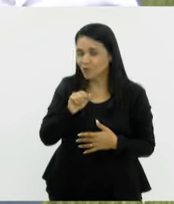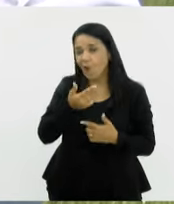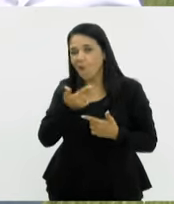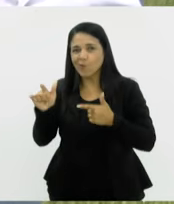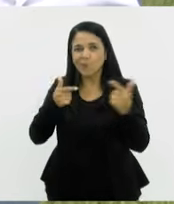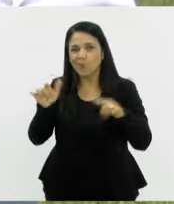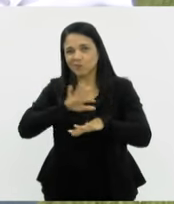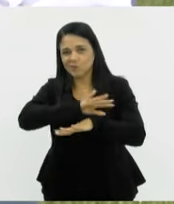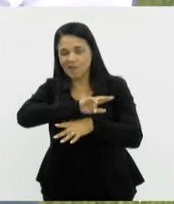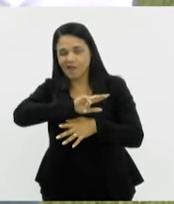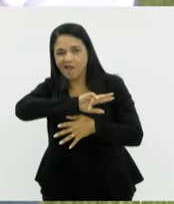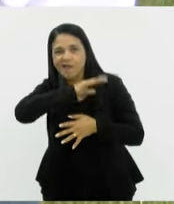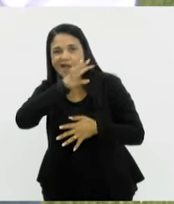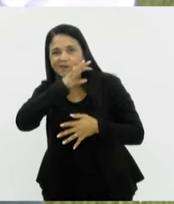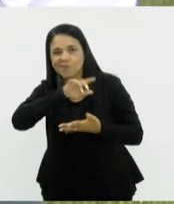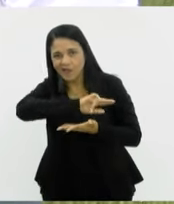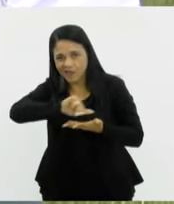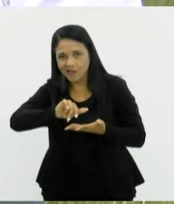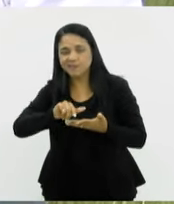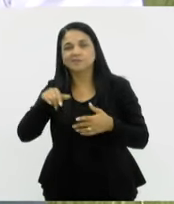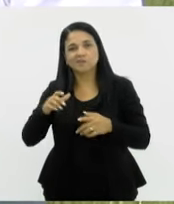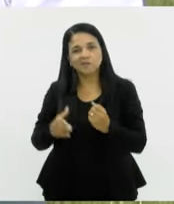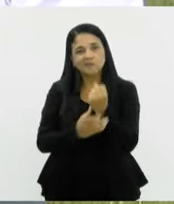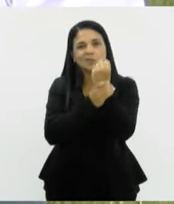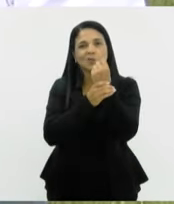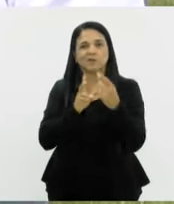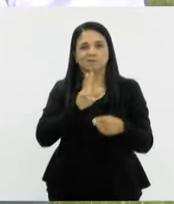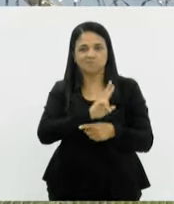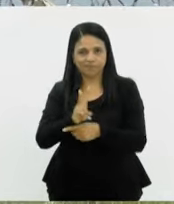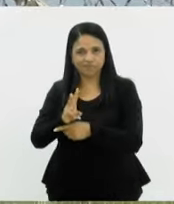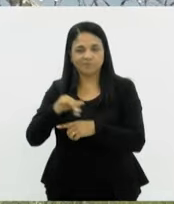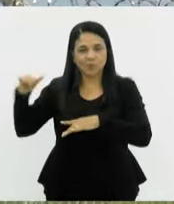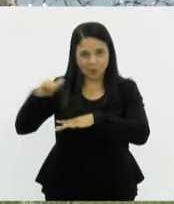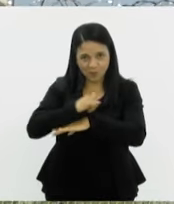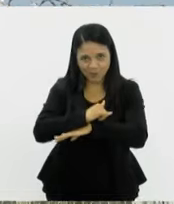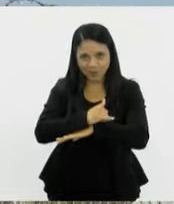também ajudam aqui na segurança do aeroporto internacional. Não perca!